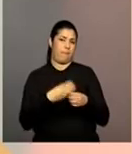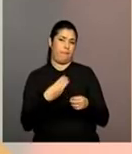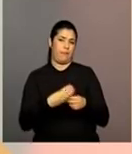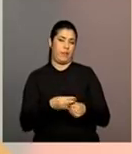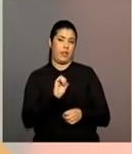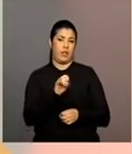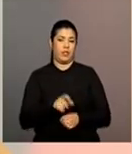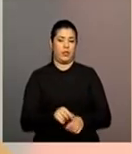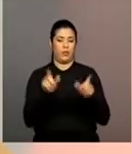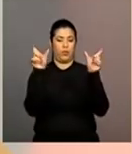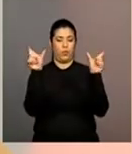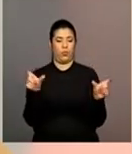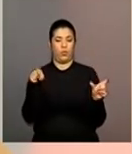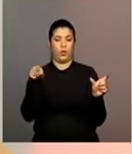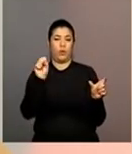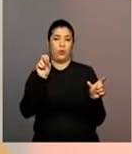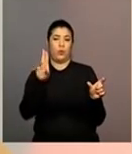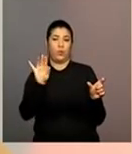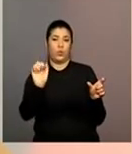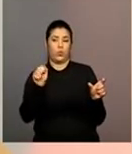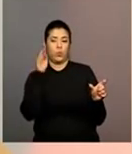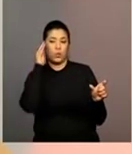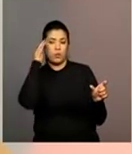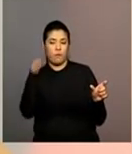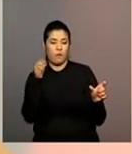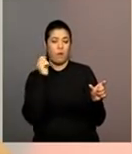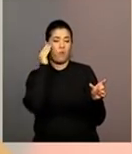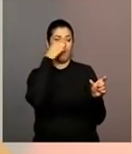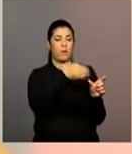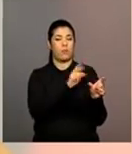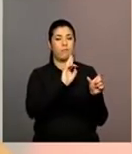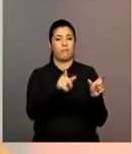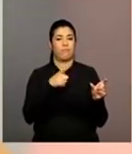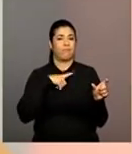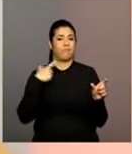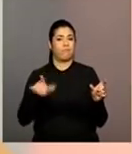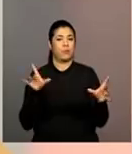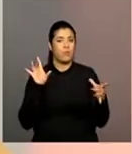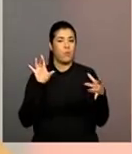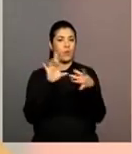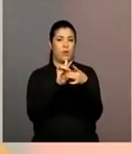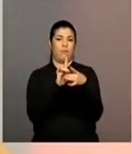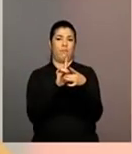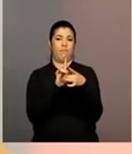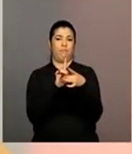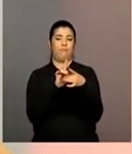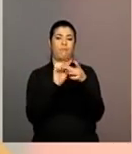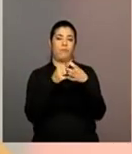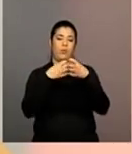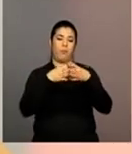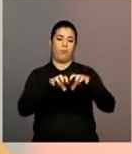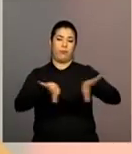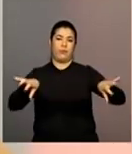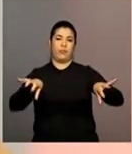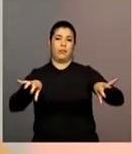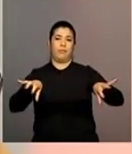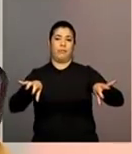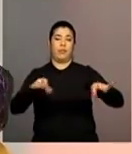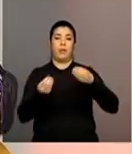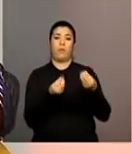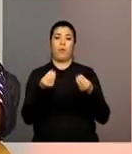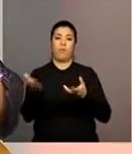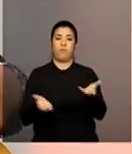suas não tiverem articuladas vai haver uma fragmentação na oferta dos serviços